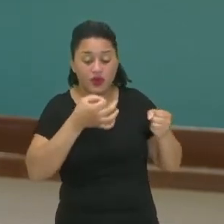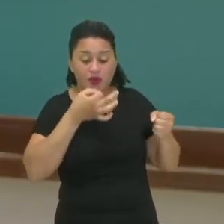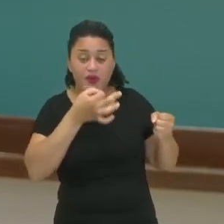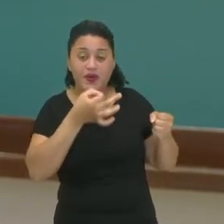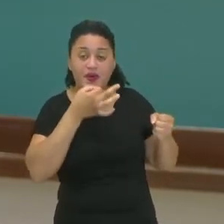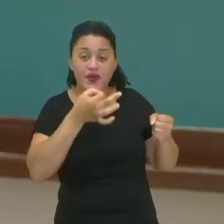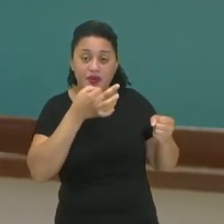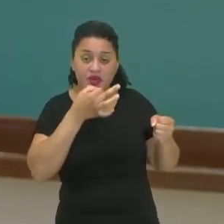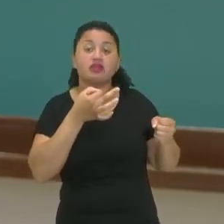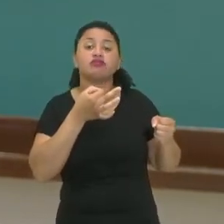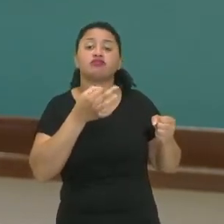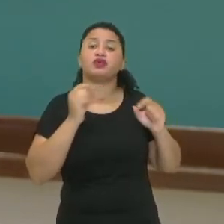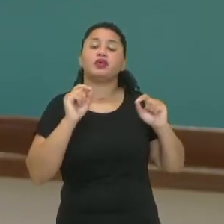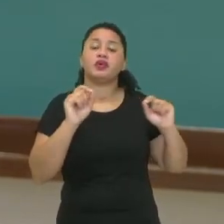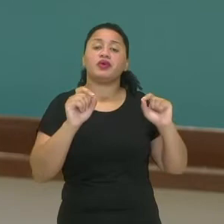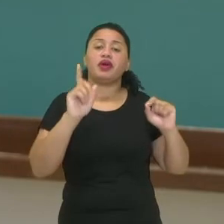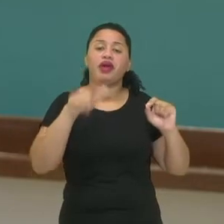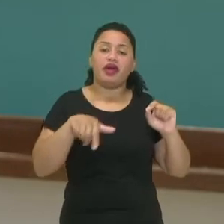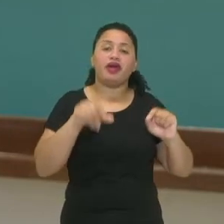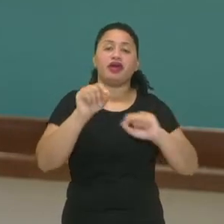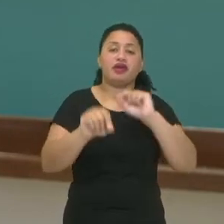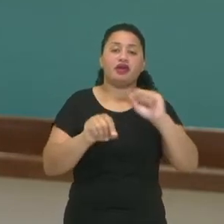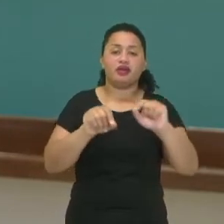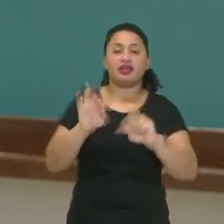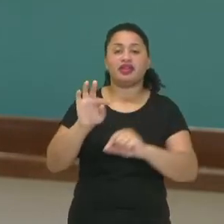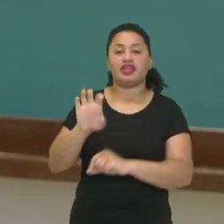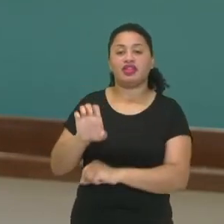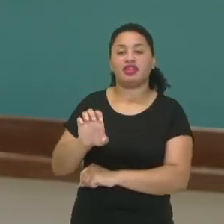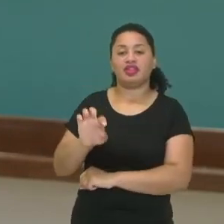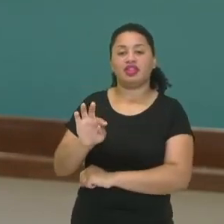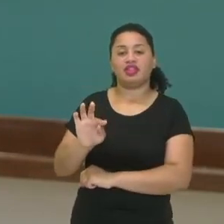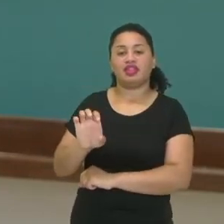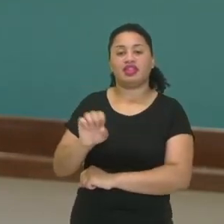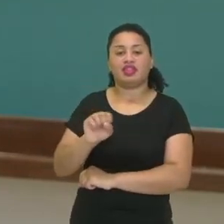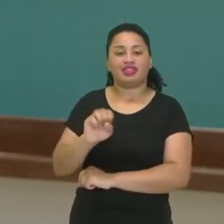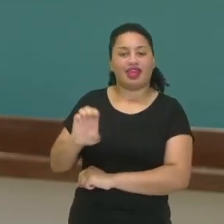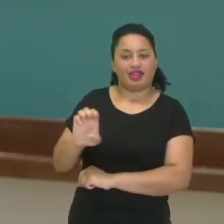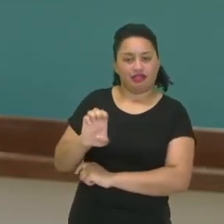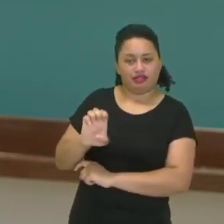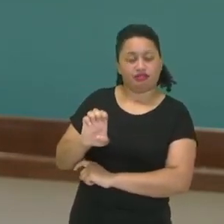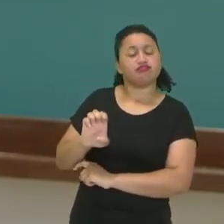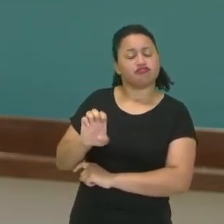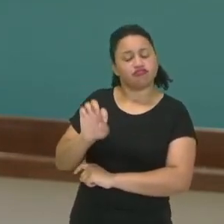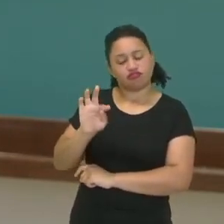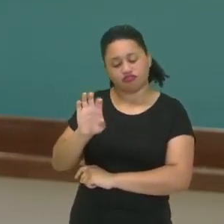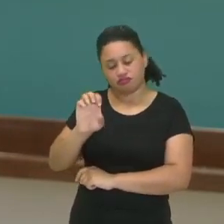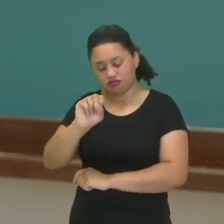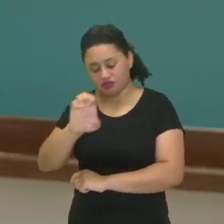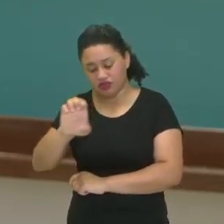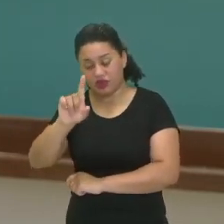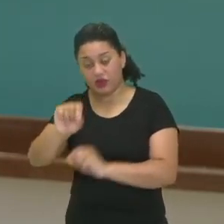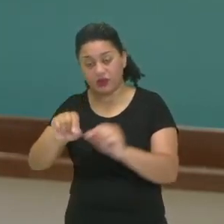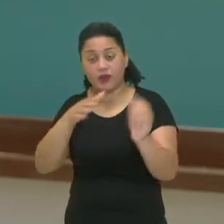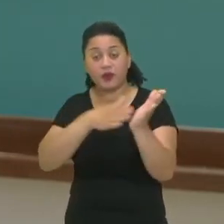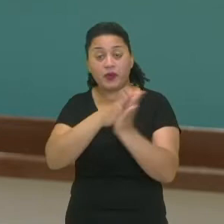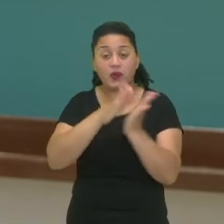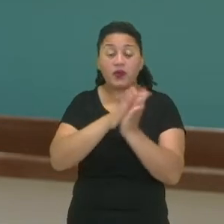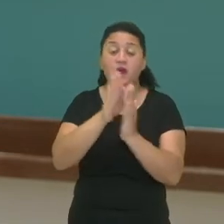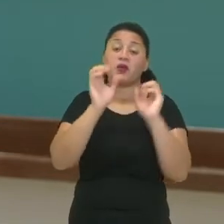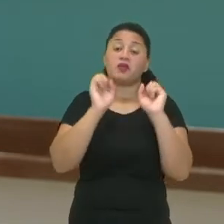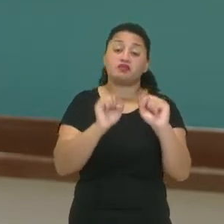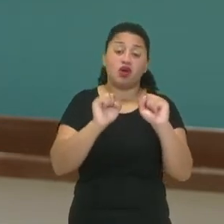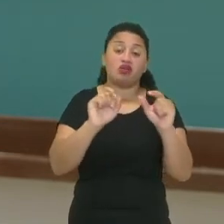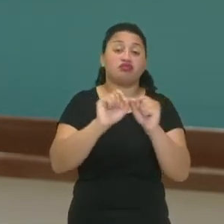sendo defendido é o que nós chamamos de tese. Então, a tese dele é que o consumo pode levar o